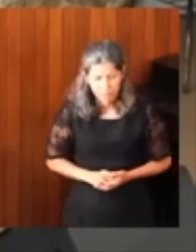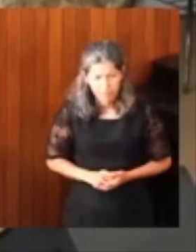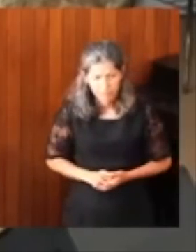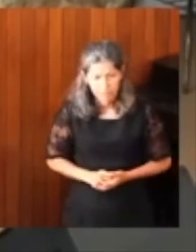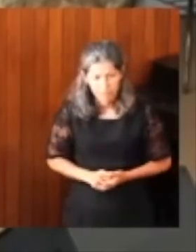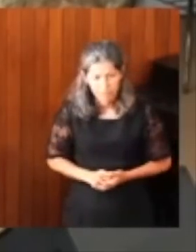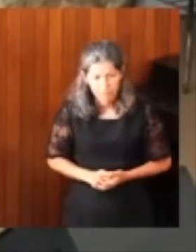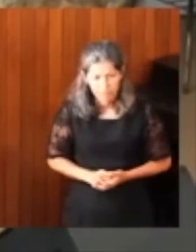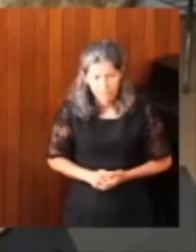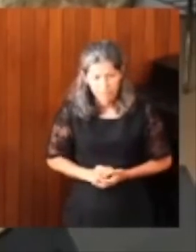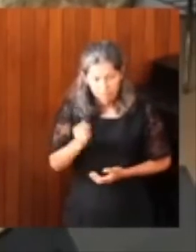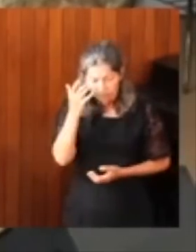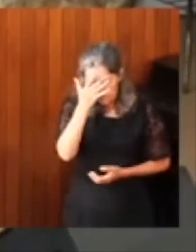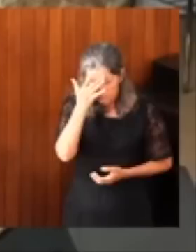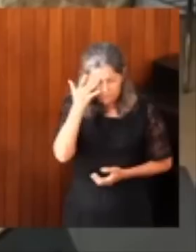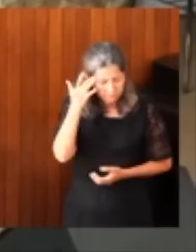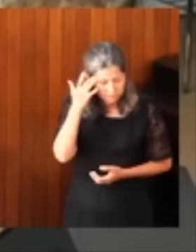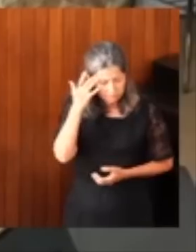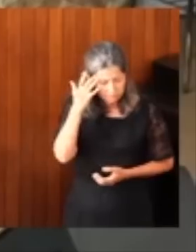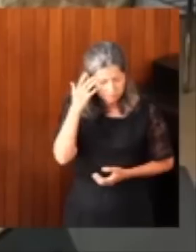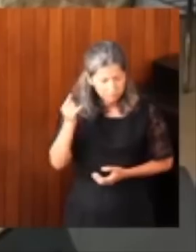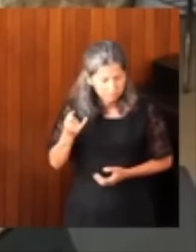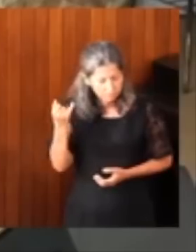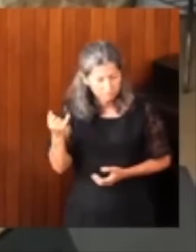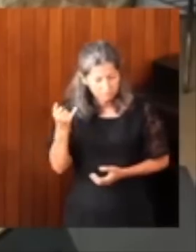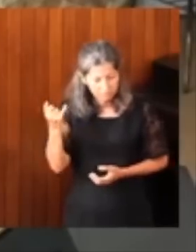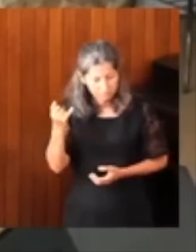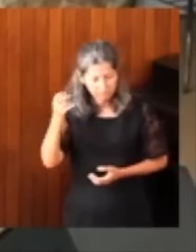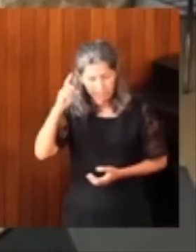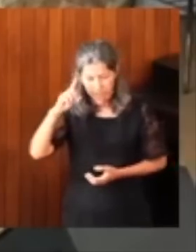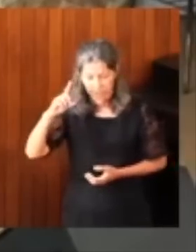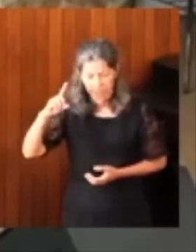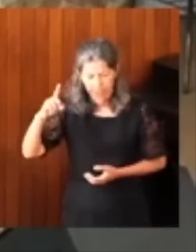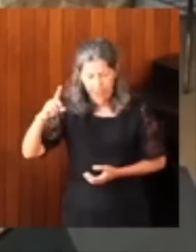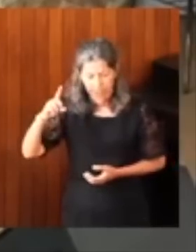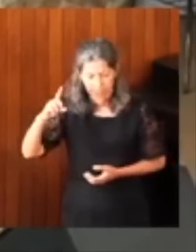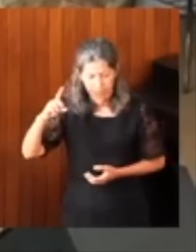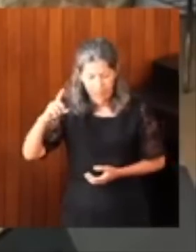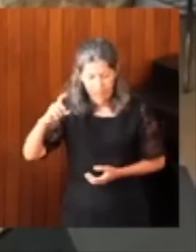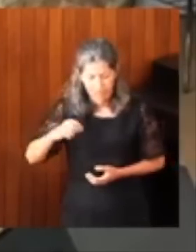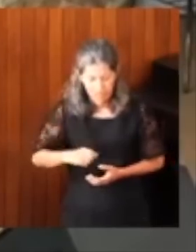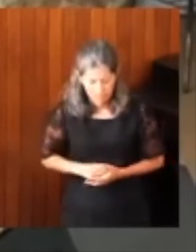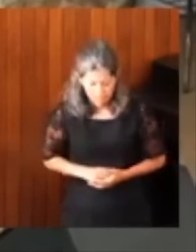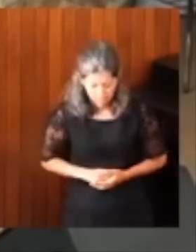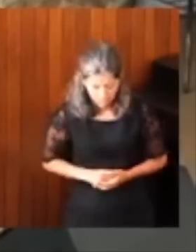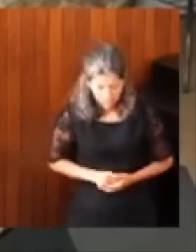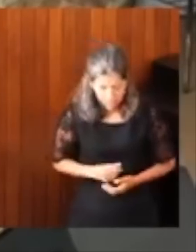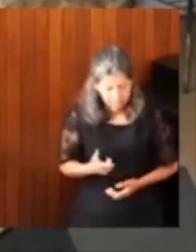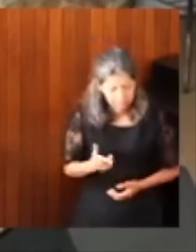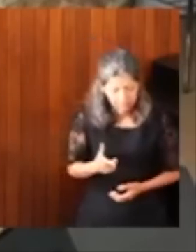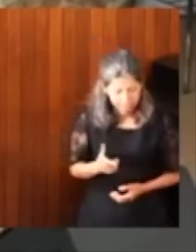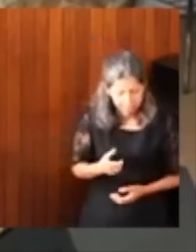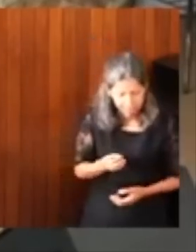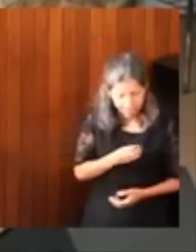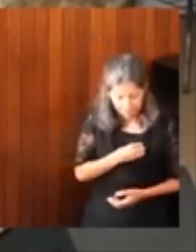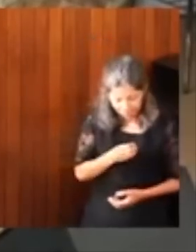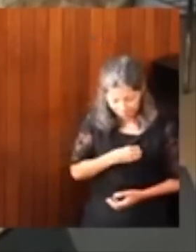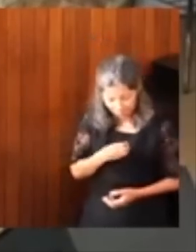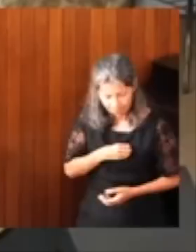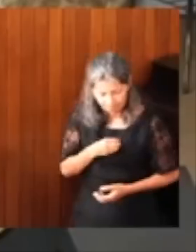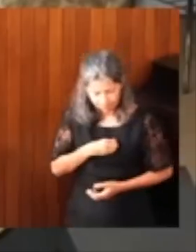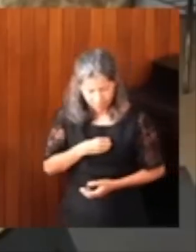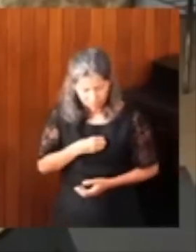seres humanos, primícias para Deus e para o Cordeiro, e não se achou mentira na sua boca, não tem mácula. Aqui mais um elemento que mostra